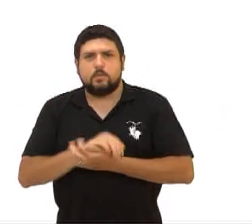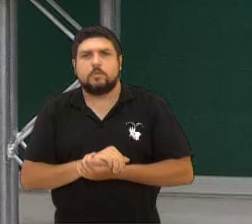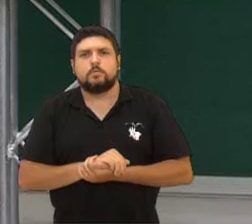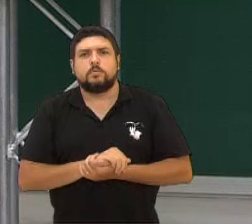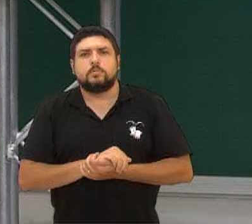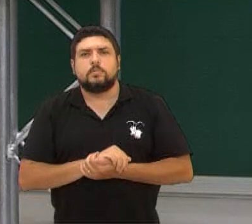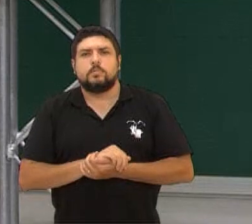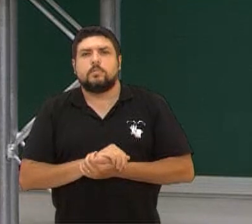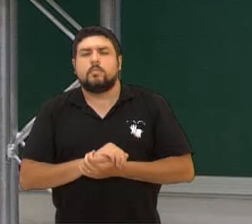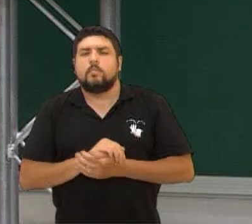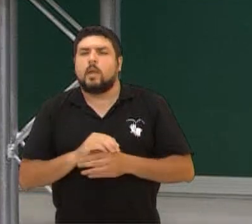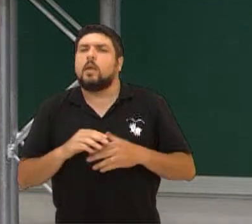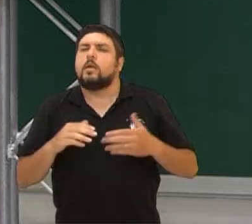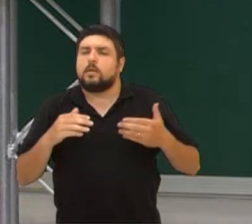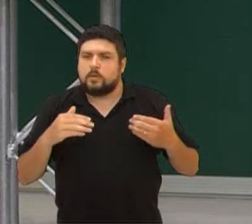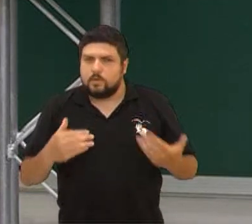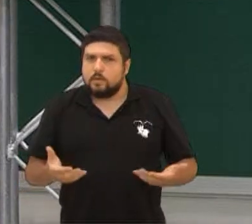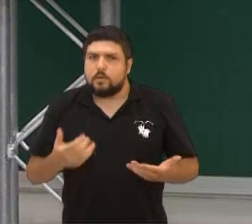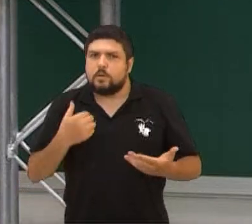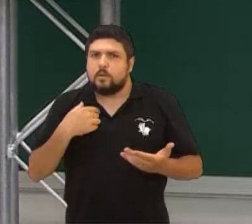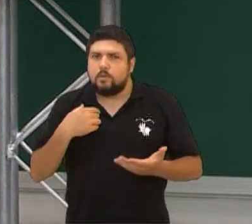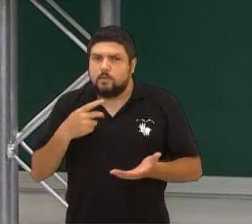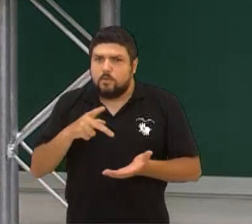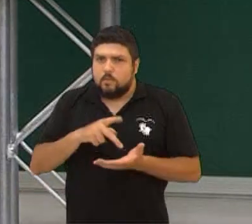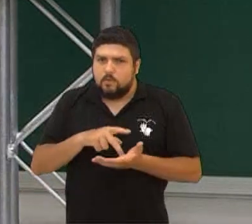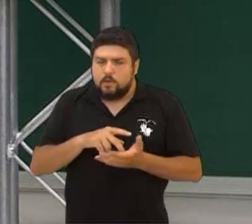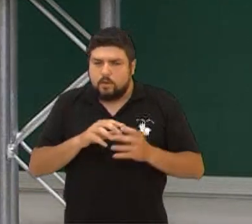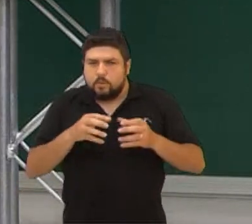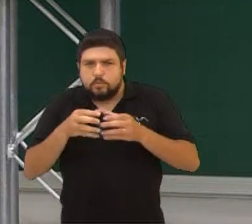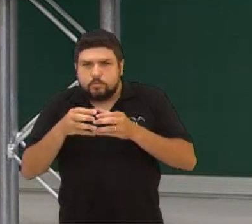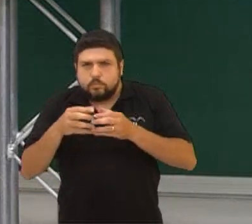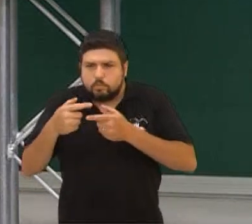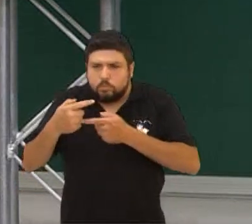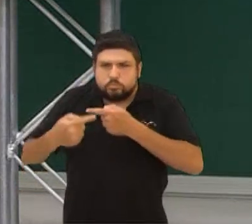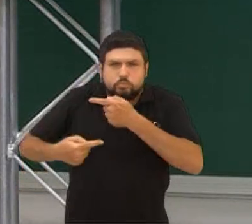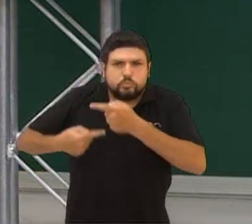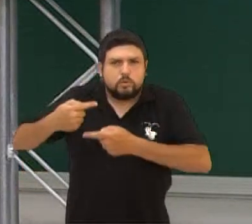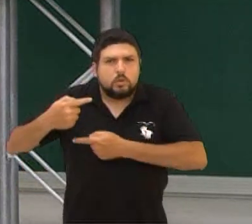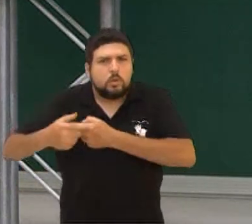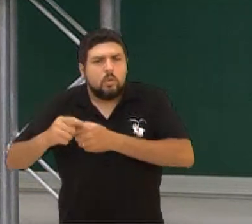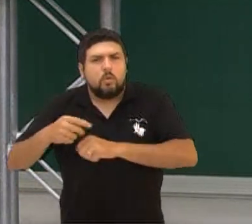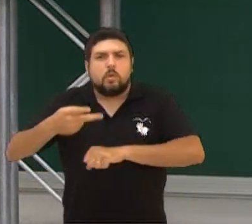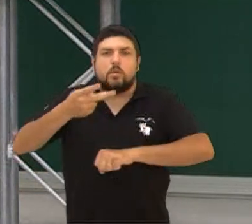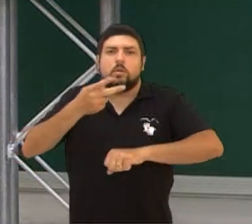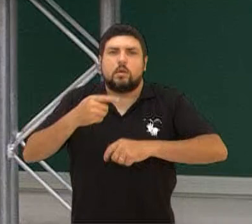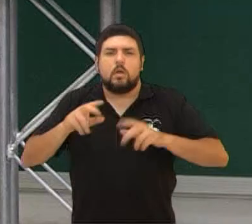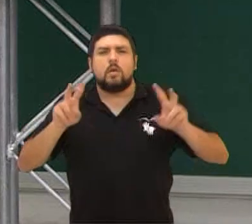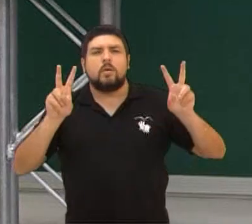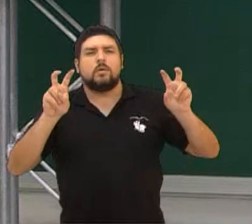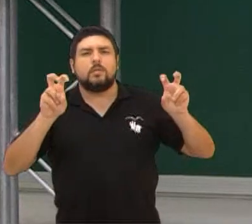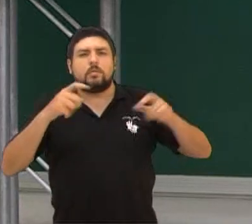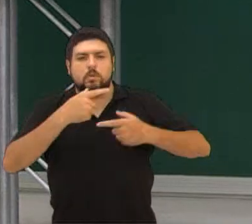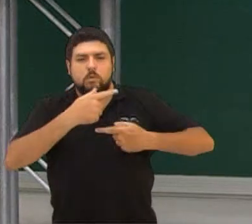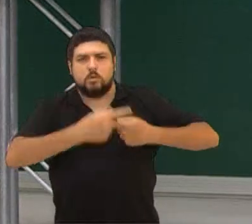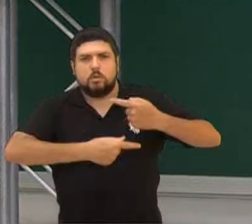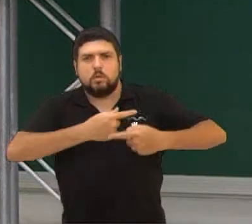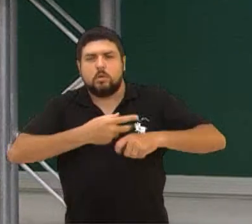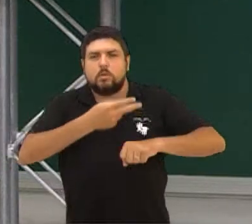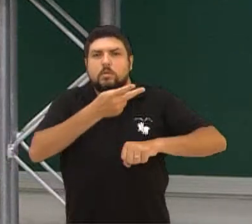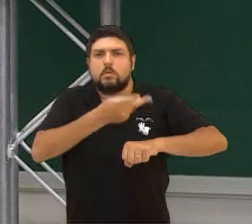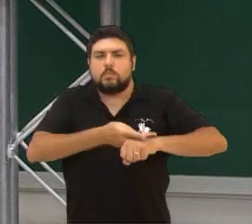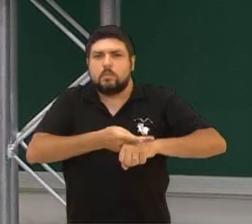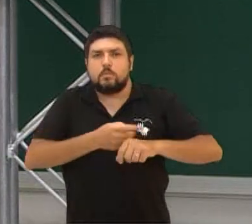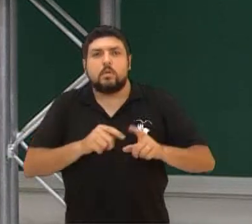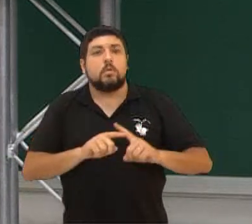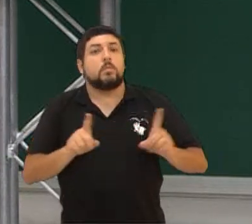geração aqui ficou conhecida no Brasil como a geração de prata, mas que teve, assim, uma